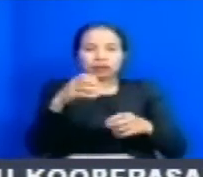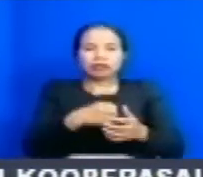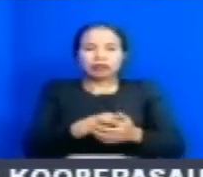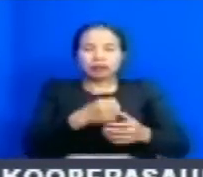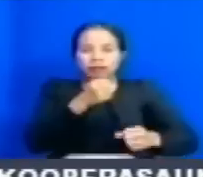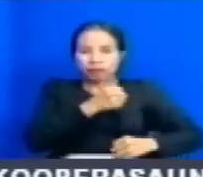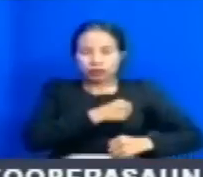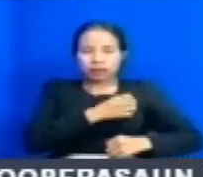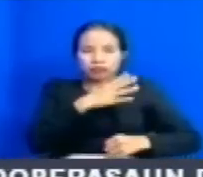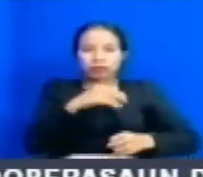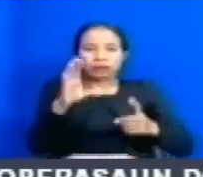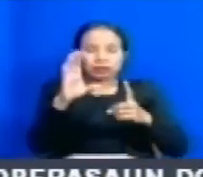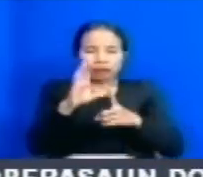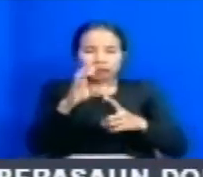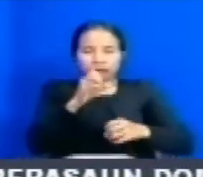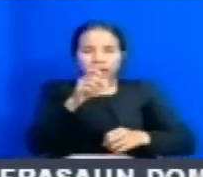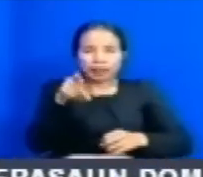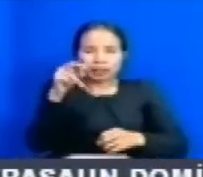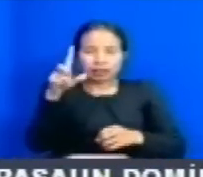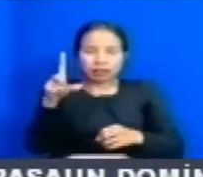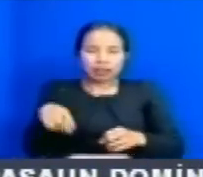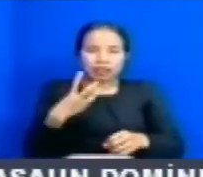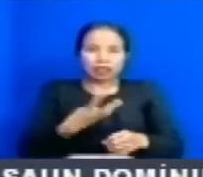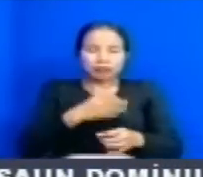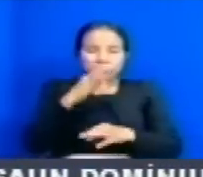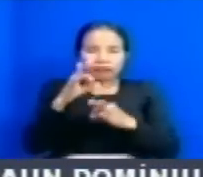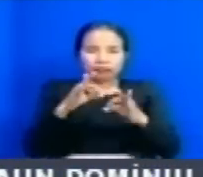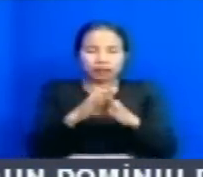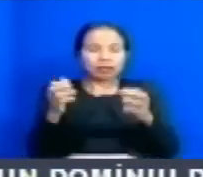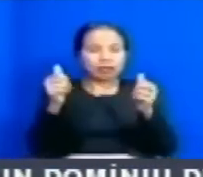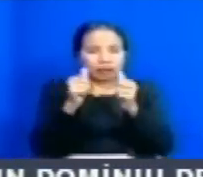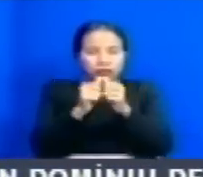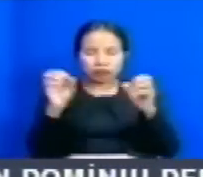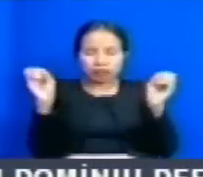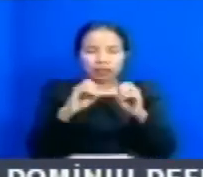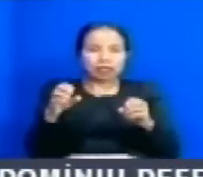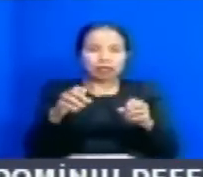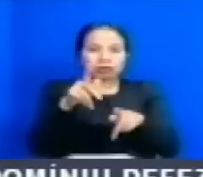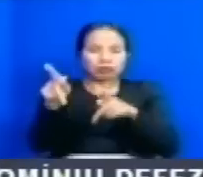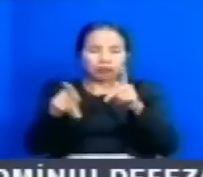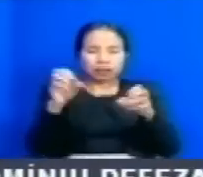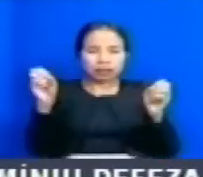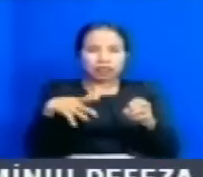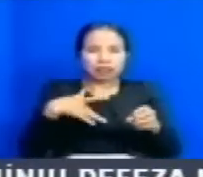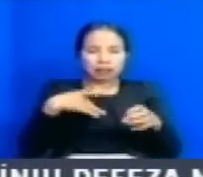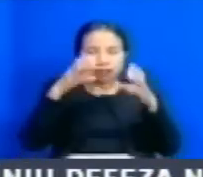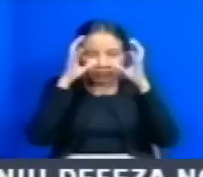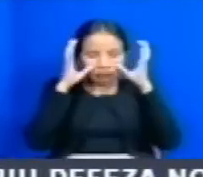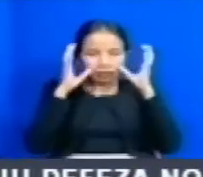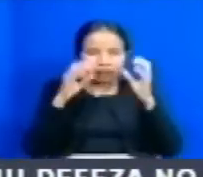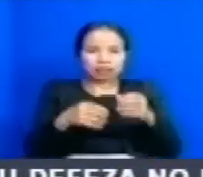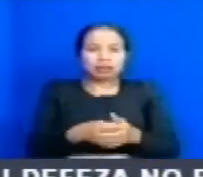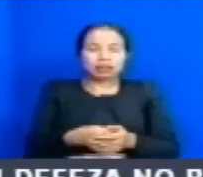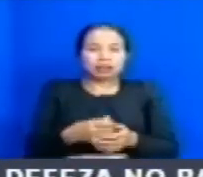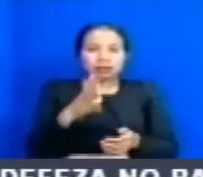Ami fiar kata se garante kata komunidade se la senti triste, no se la senti terustan, no sira mos